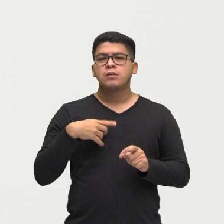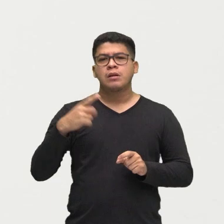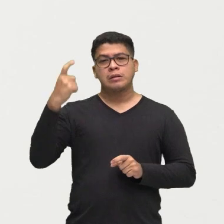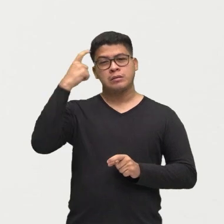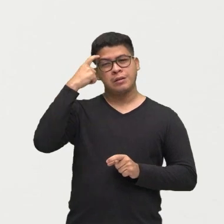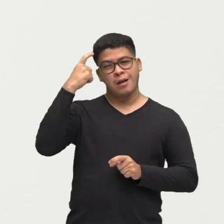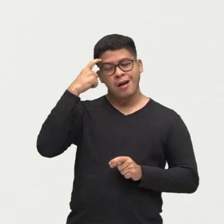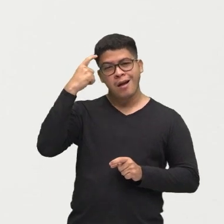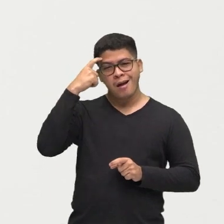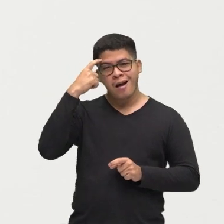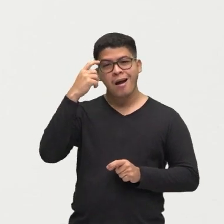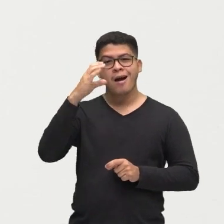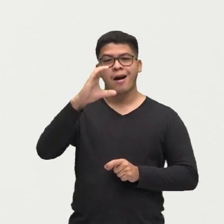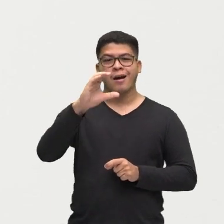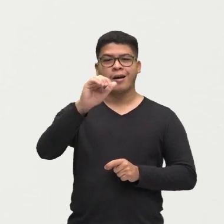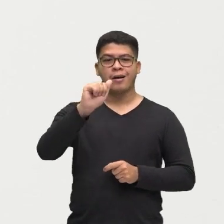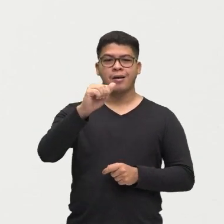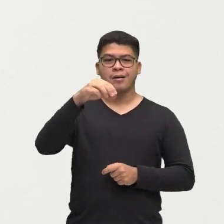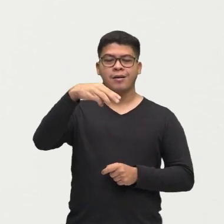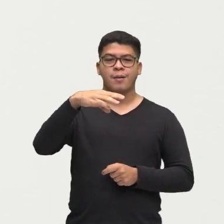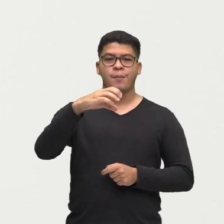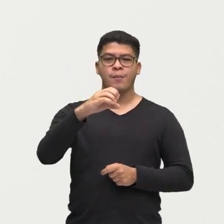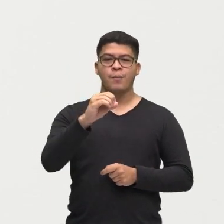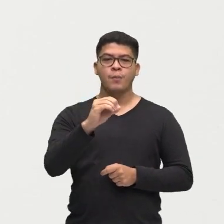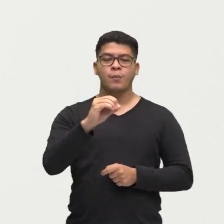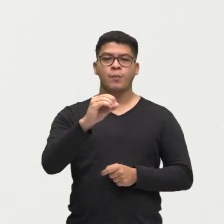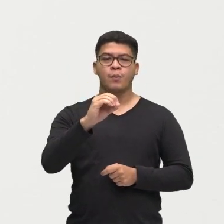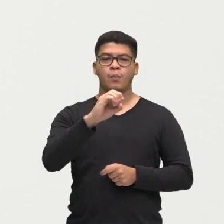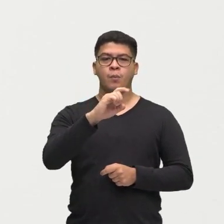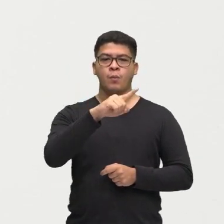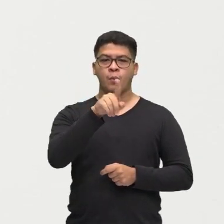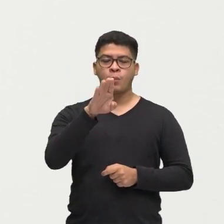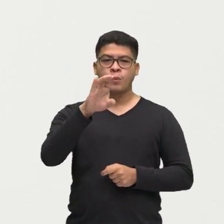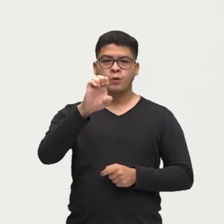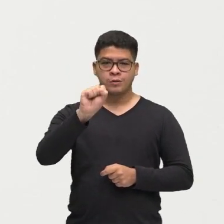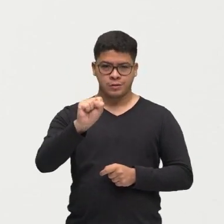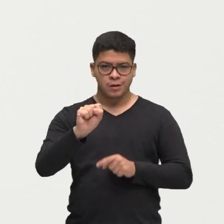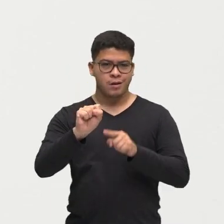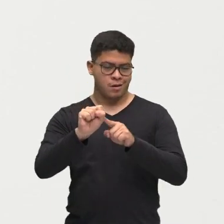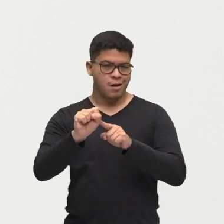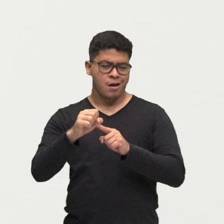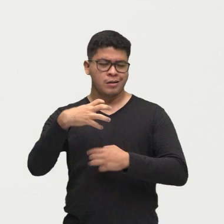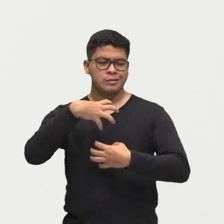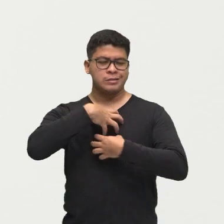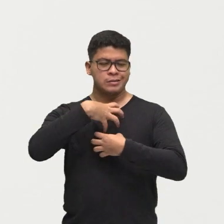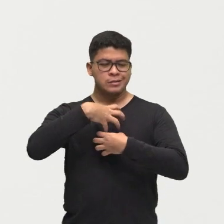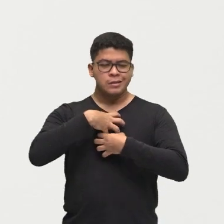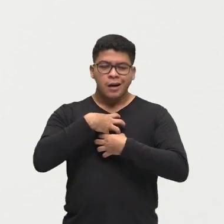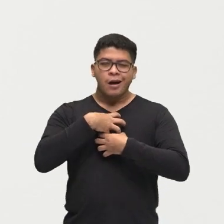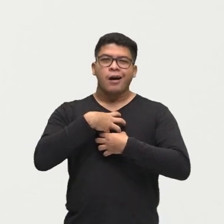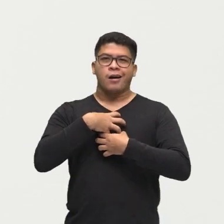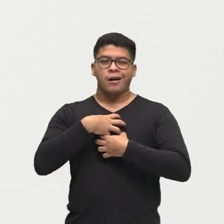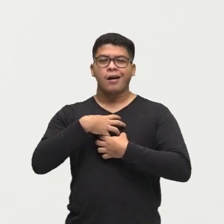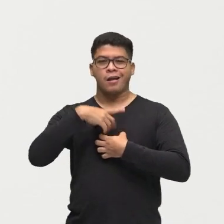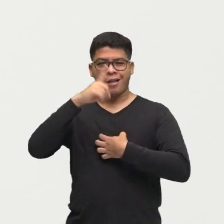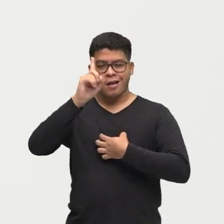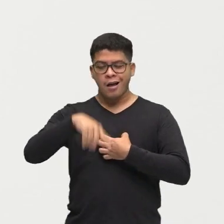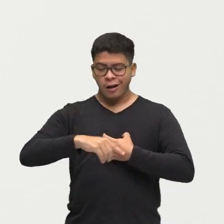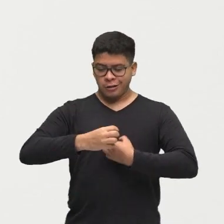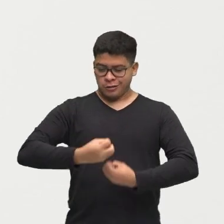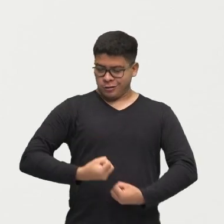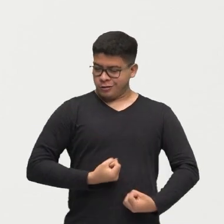não é? Percebe que Camões também trouxe essa ideia do amor, desse sentimento, amor é fogo que